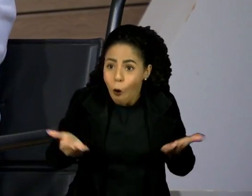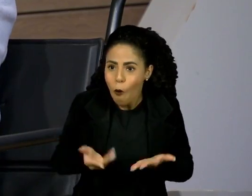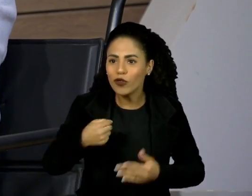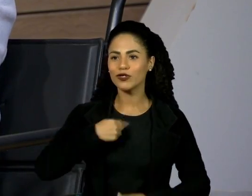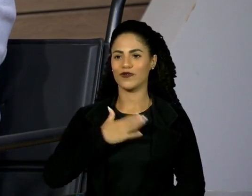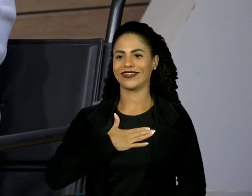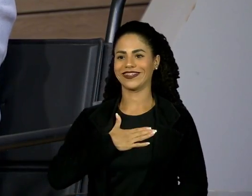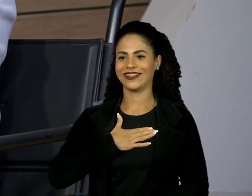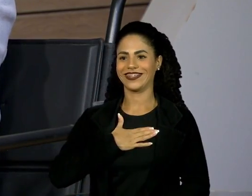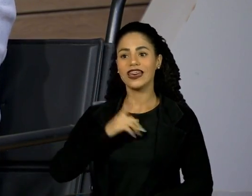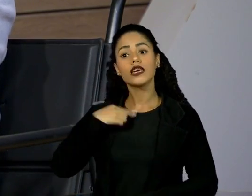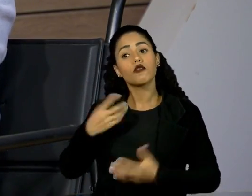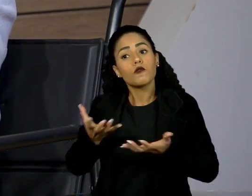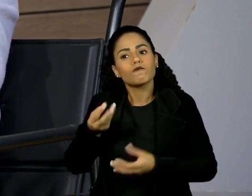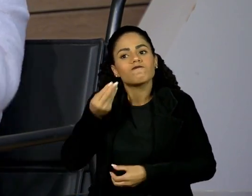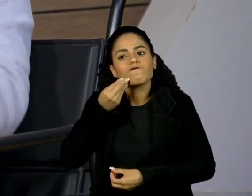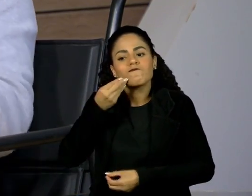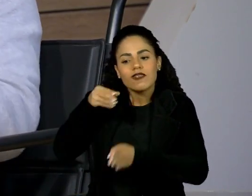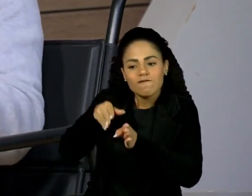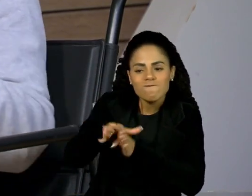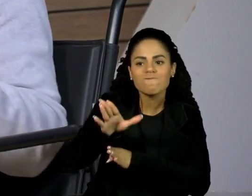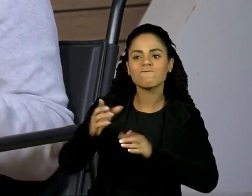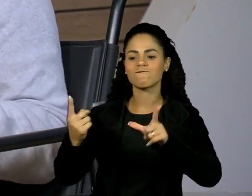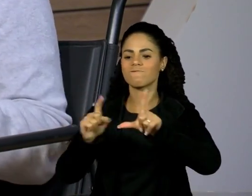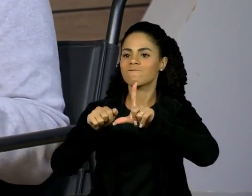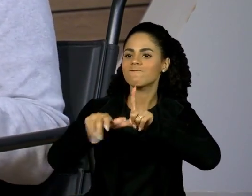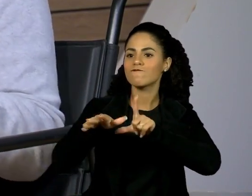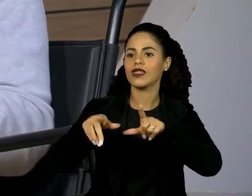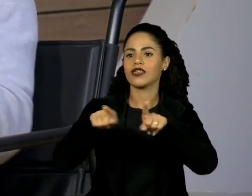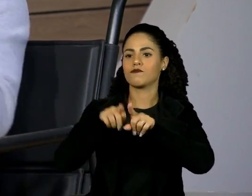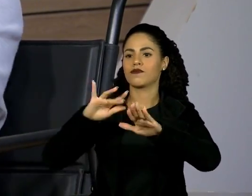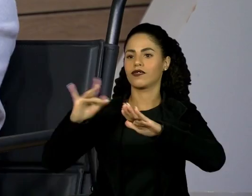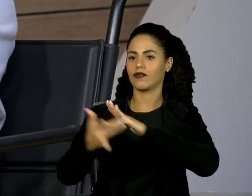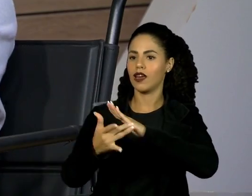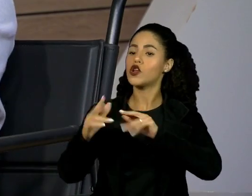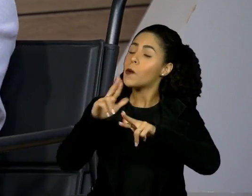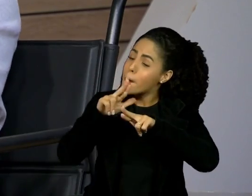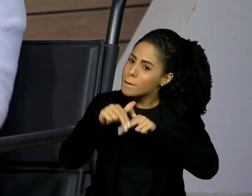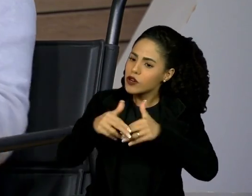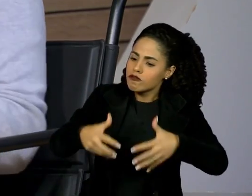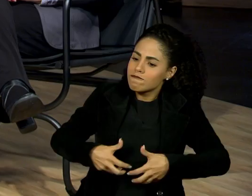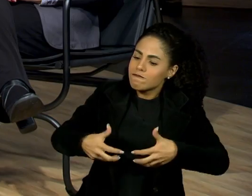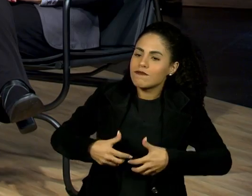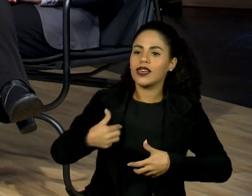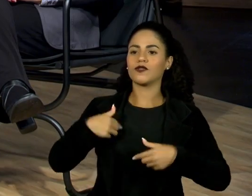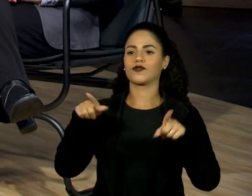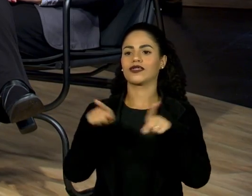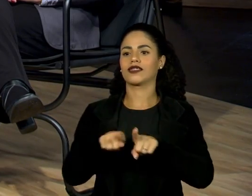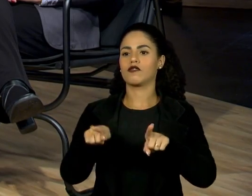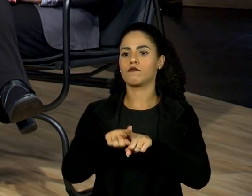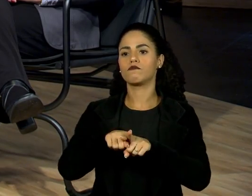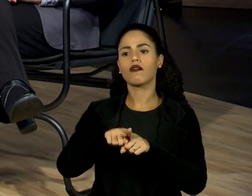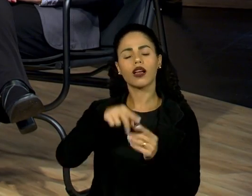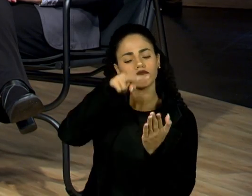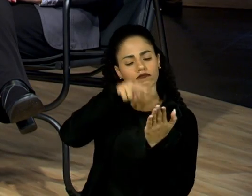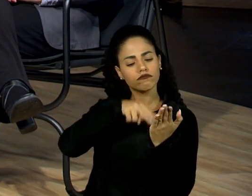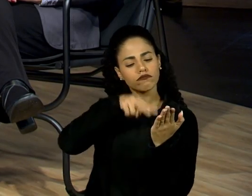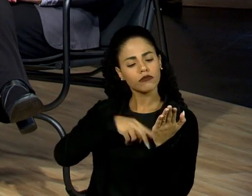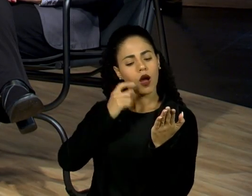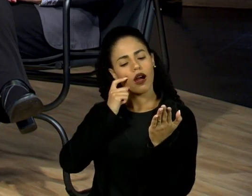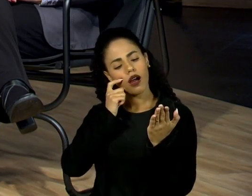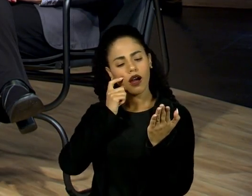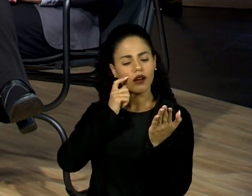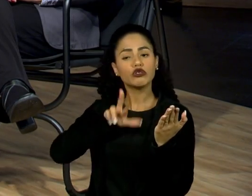as pessoas nas redes sociais, é porque um dia eu já fui muito influenciado. Até isso que me motivou a criar. Eu comecei a ler livros que eu nunca achei que eu ia